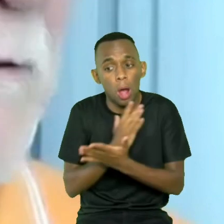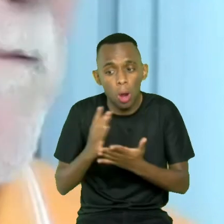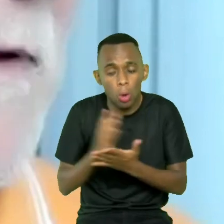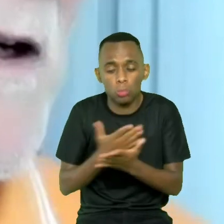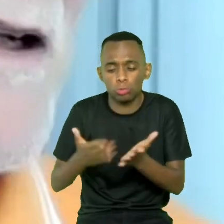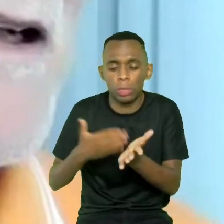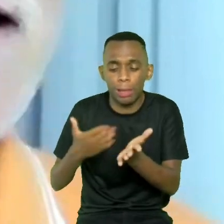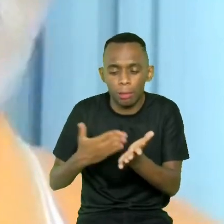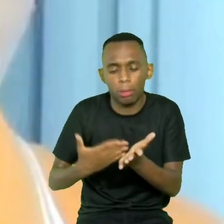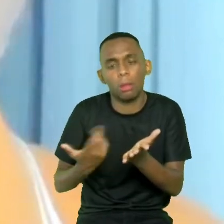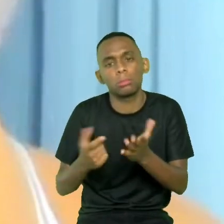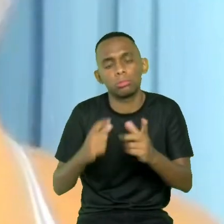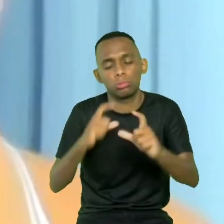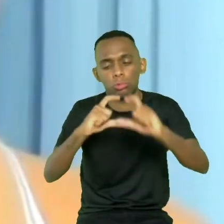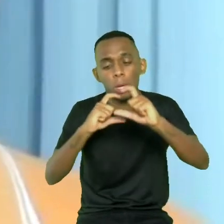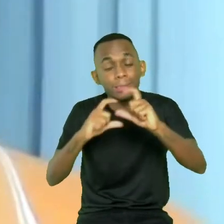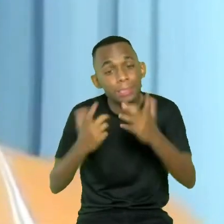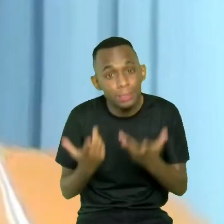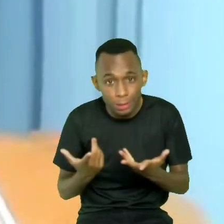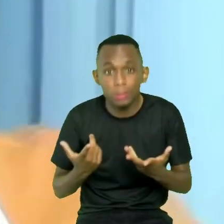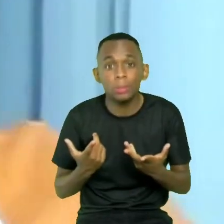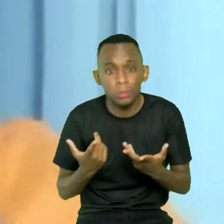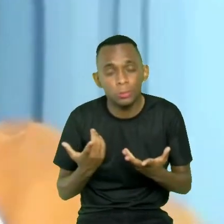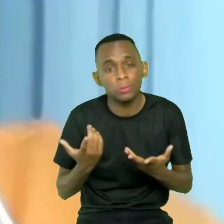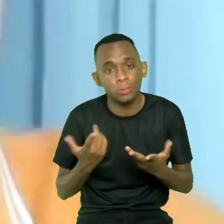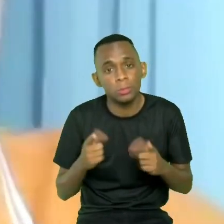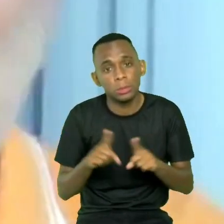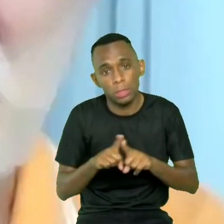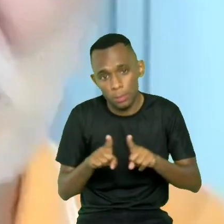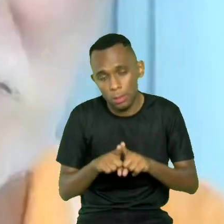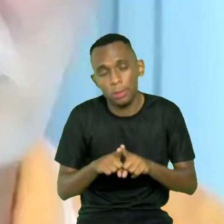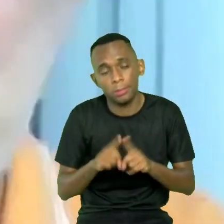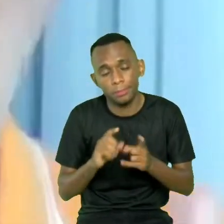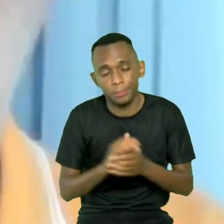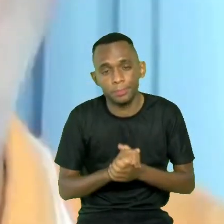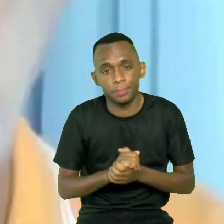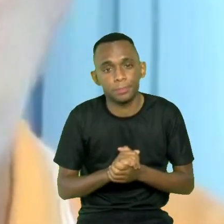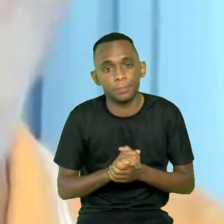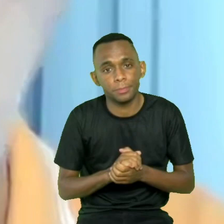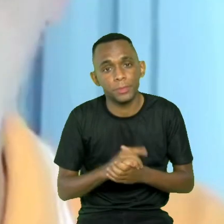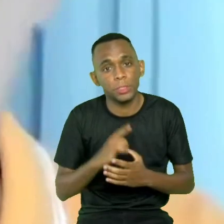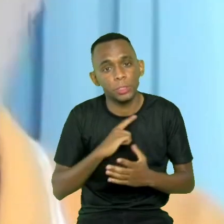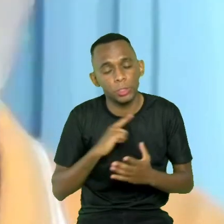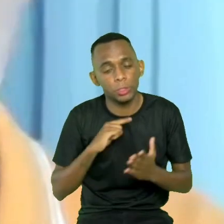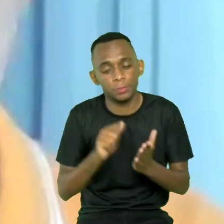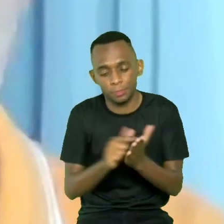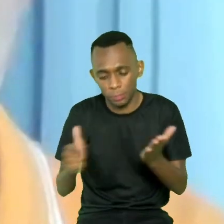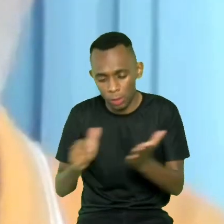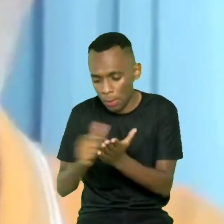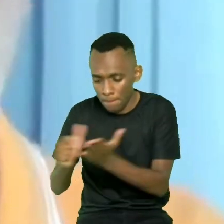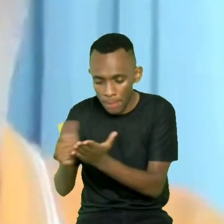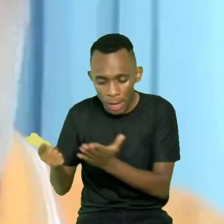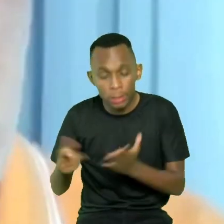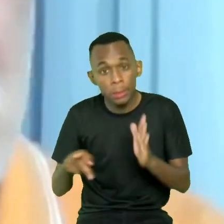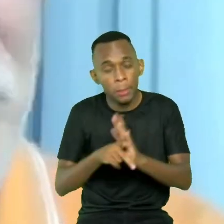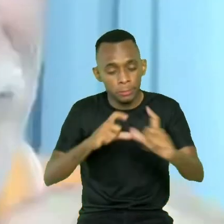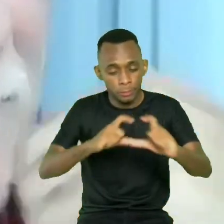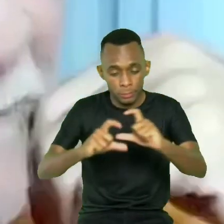quadrinhos, né? Que foi assim, tinham as páginas de quadrinhos antigamente nos jornais